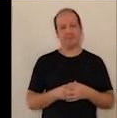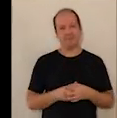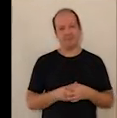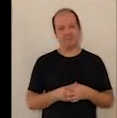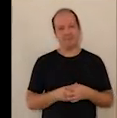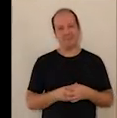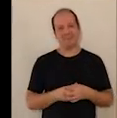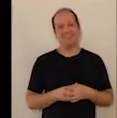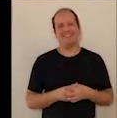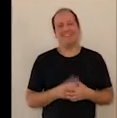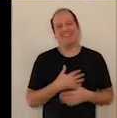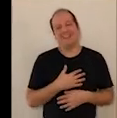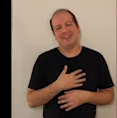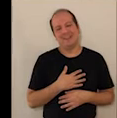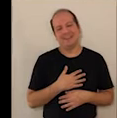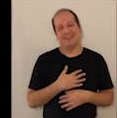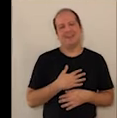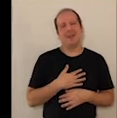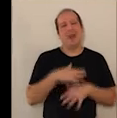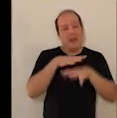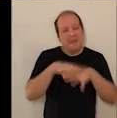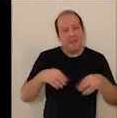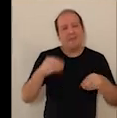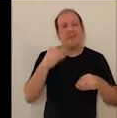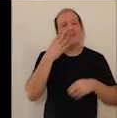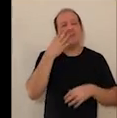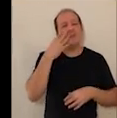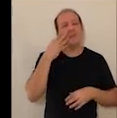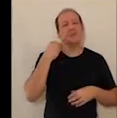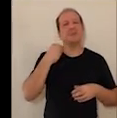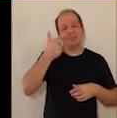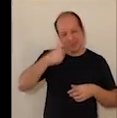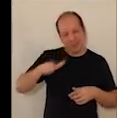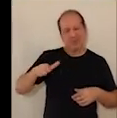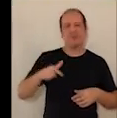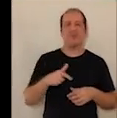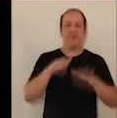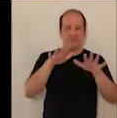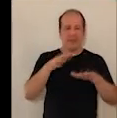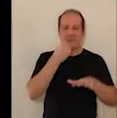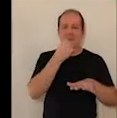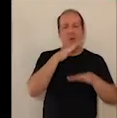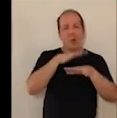Meu Deus. Fique bom, Volpone. Mais 2 vezes.